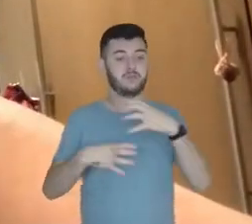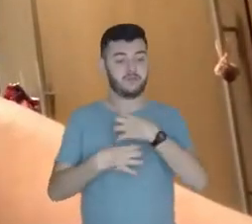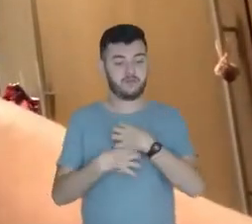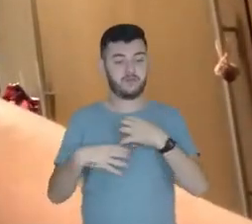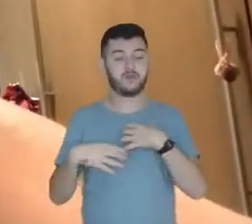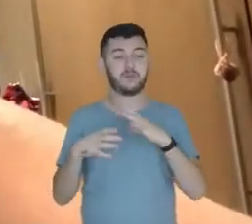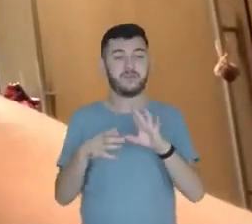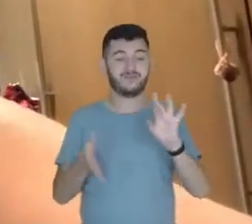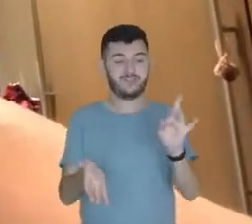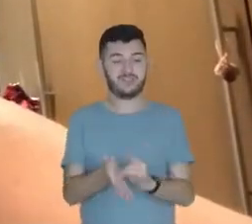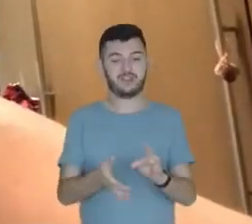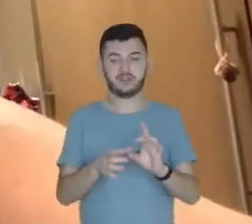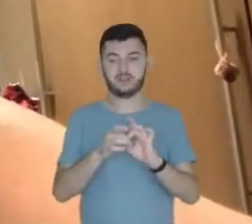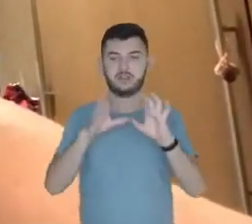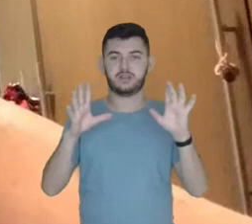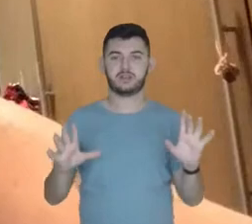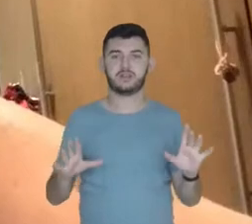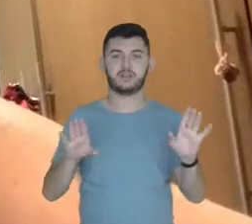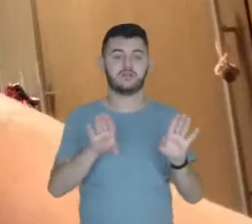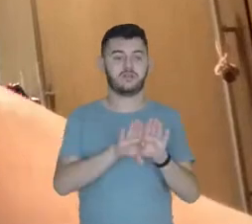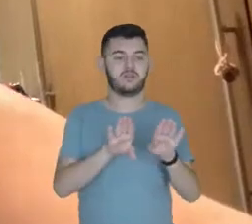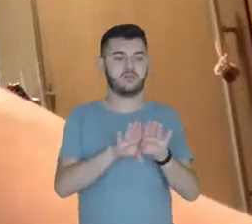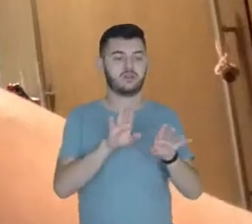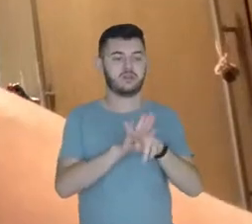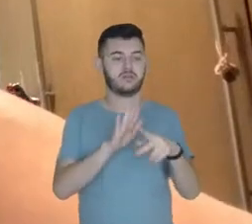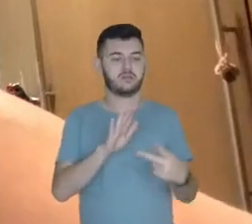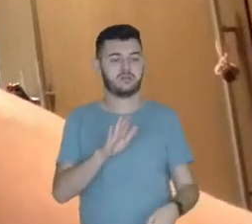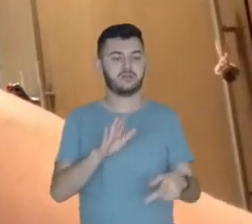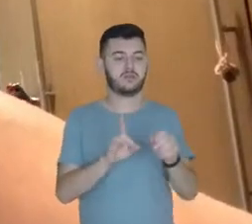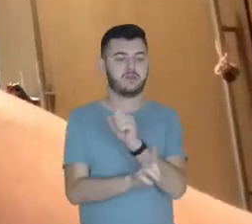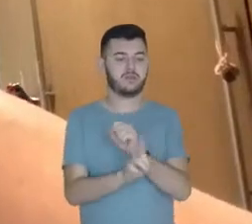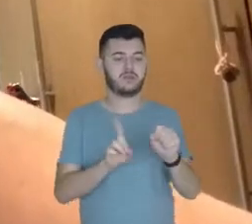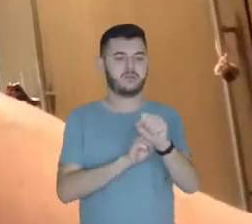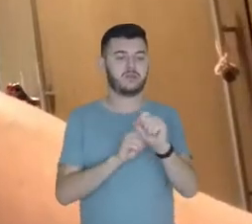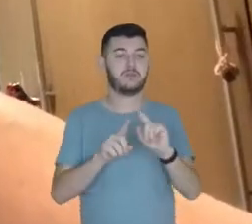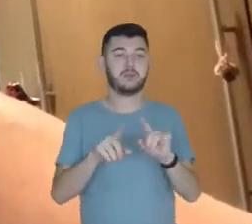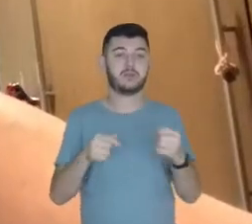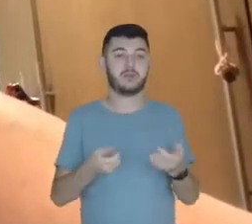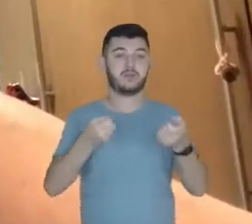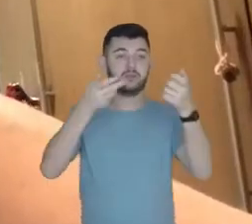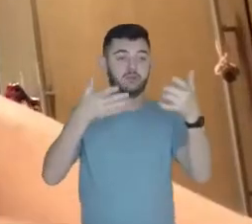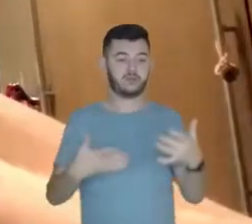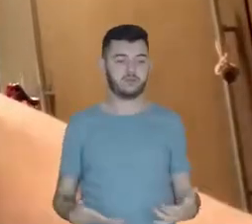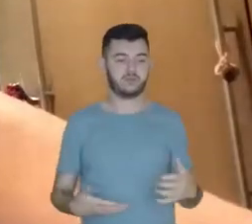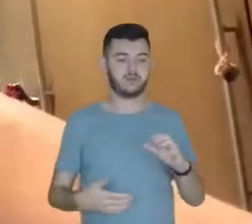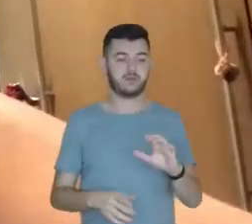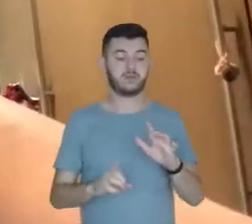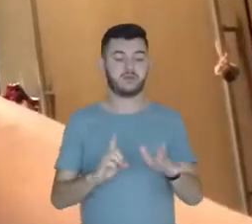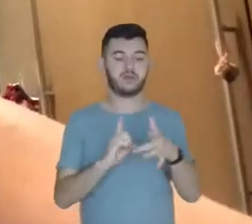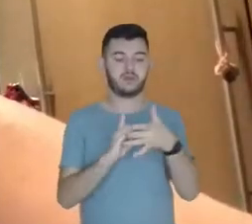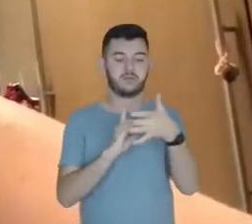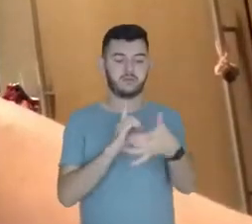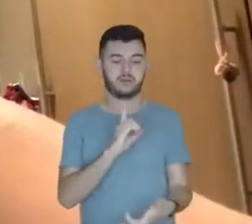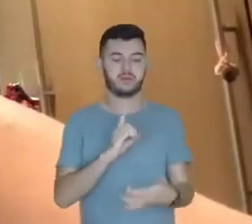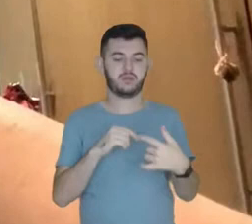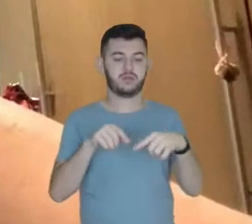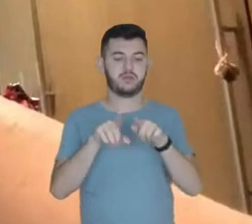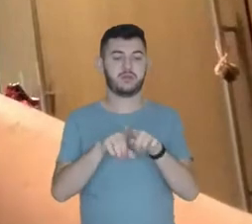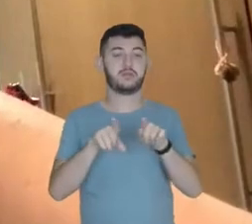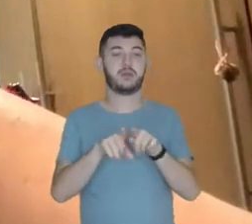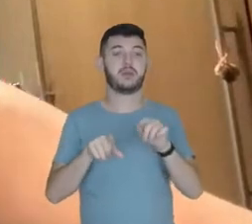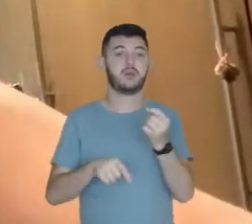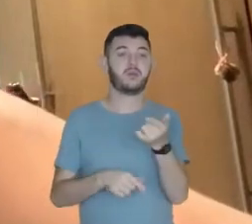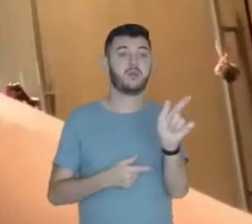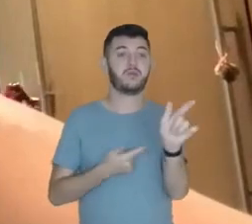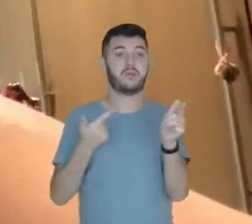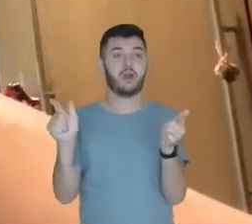livre, né, e mais igualitária na sociedade. O capacitismo, uma outra questão, né, que o